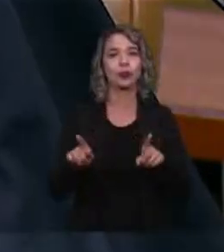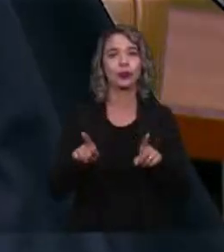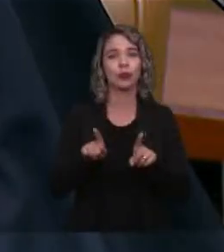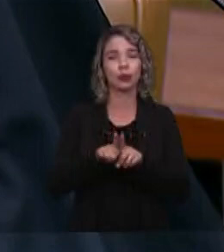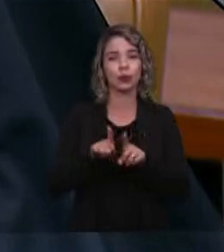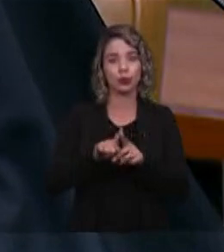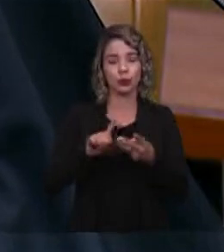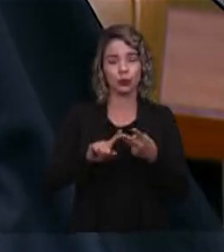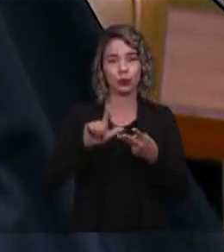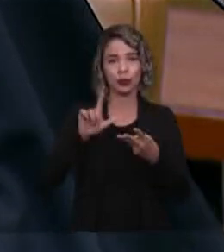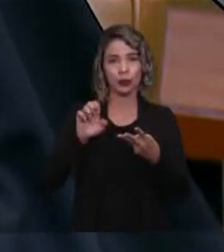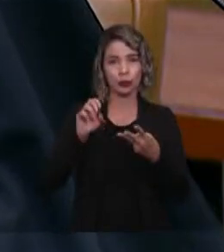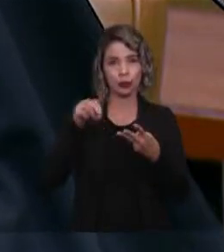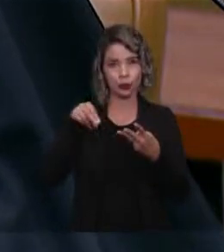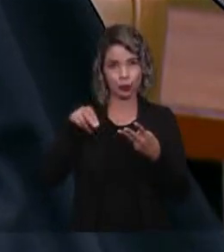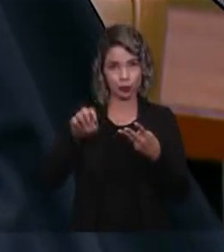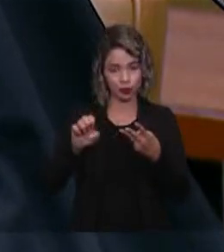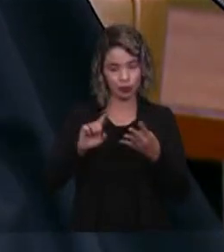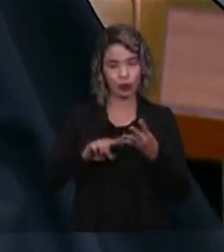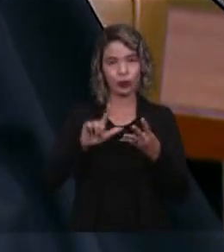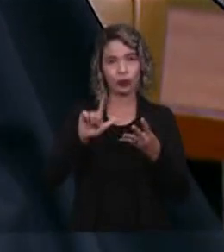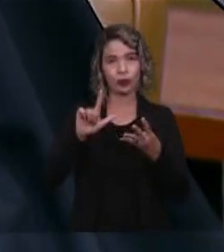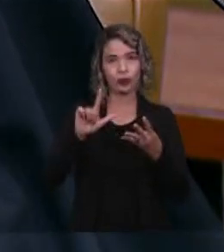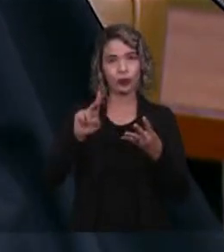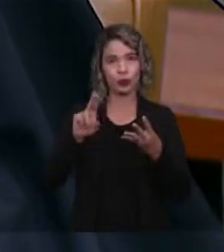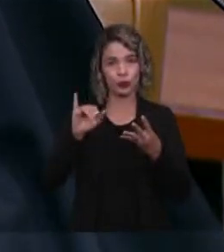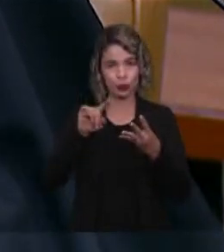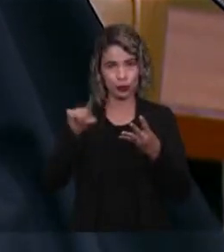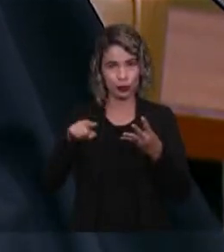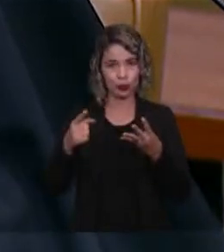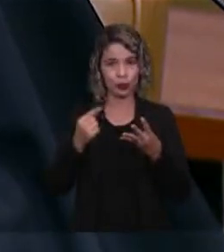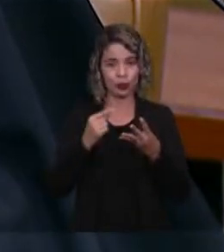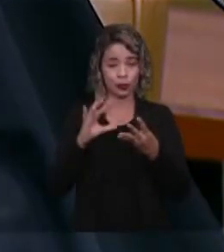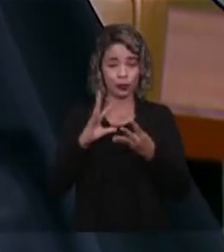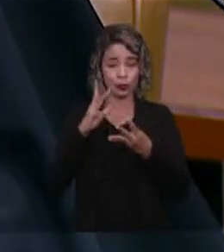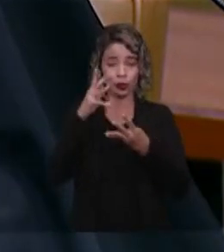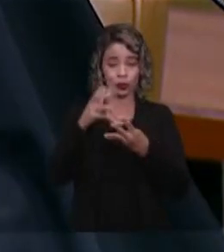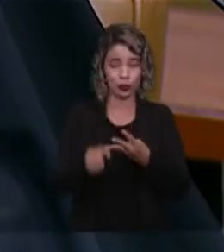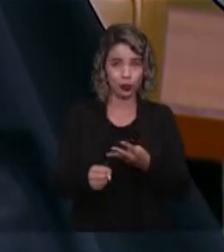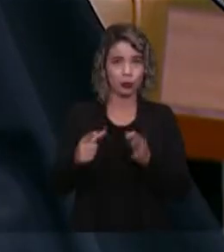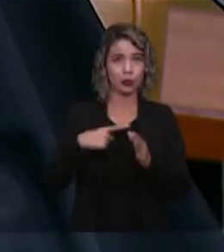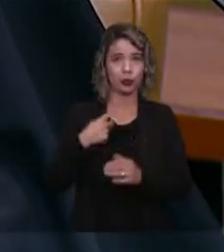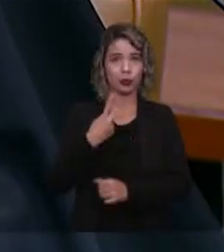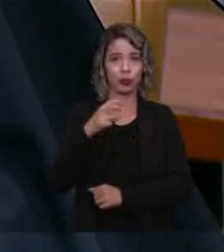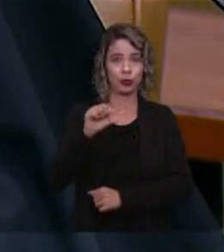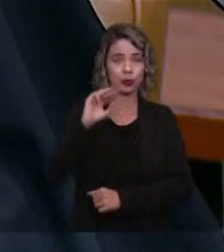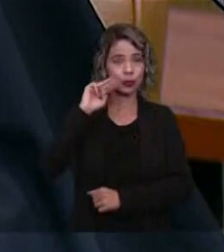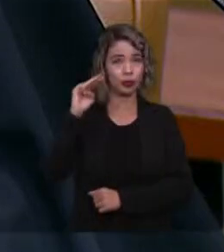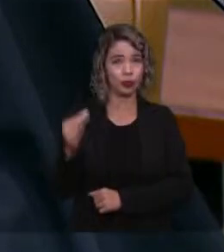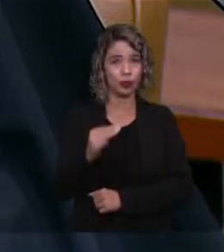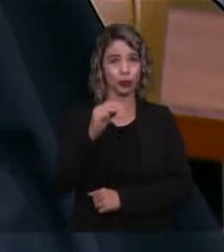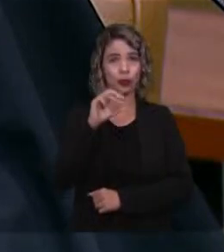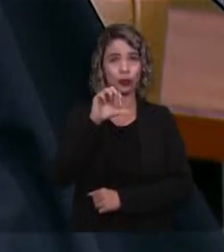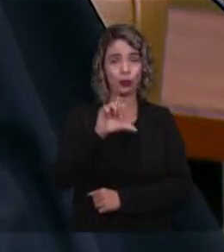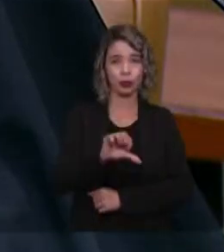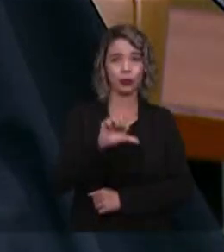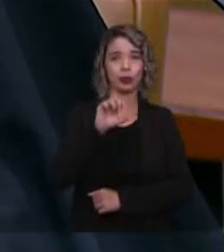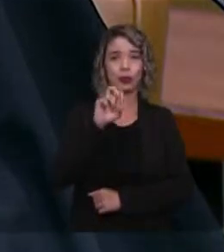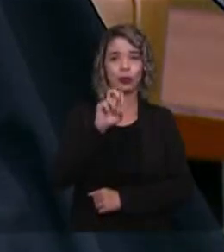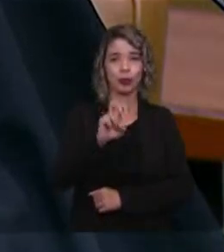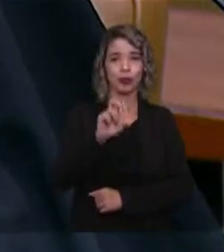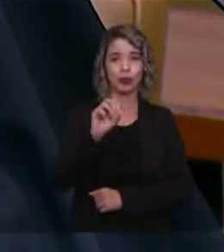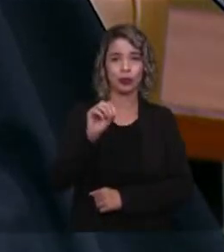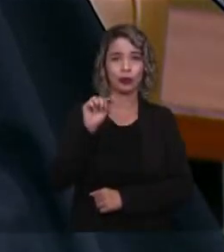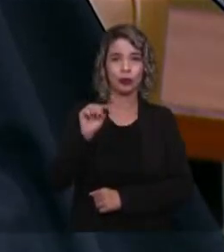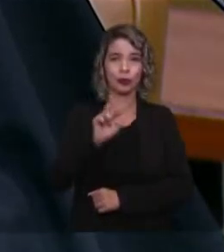de Leone Ramos e Luiz Pereira Duarte Amorim, em valor total estimado de R$ 29.950.000, para, a